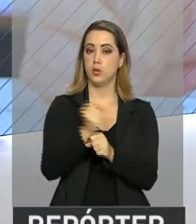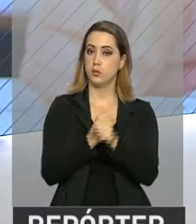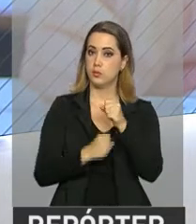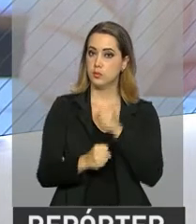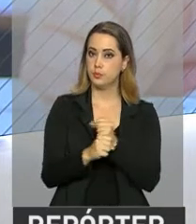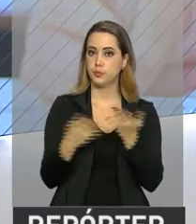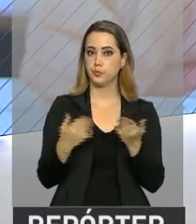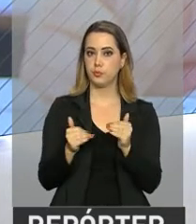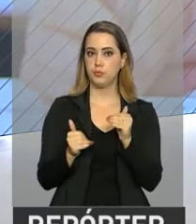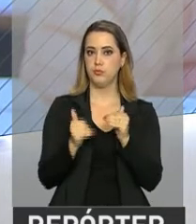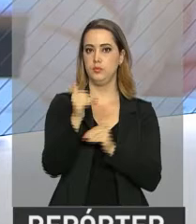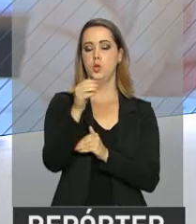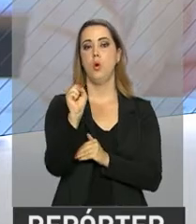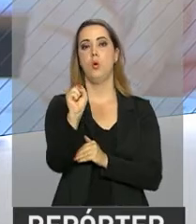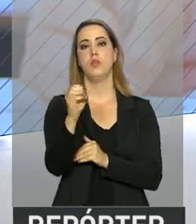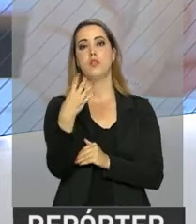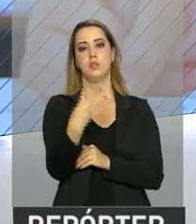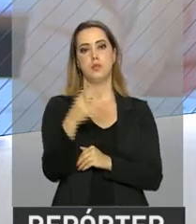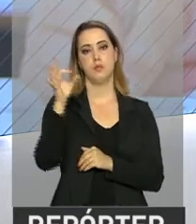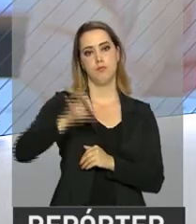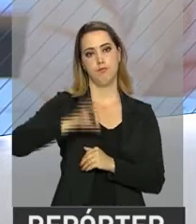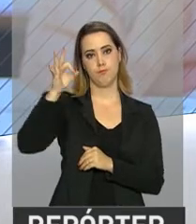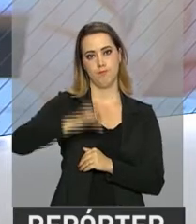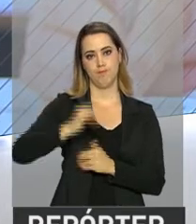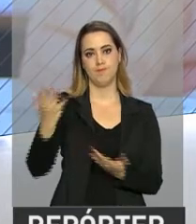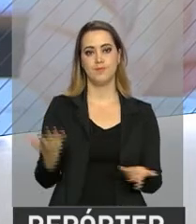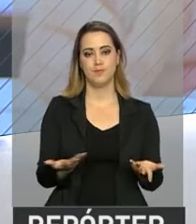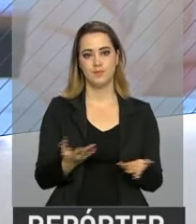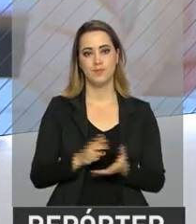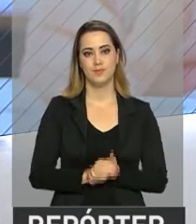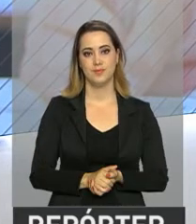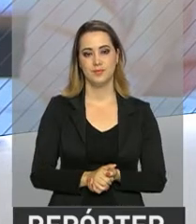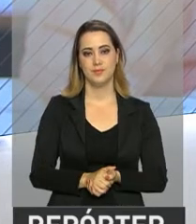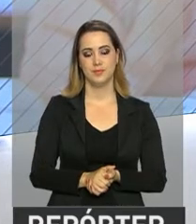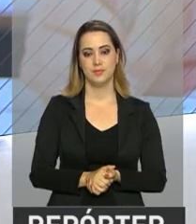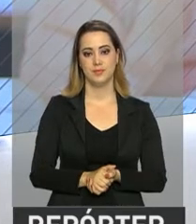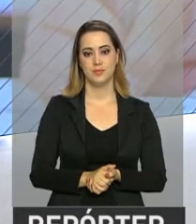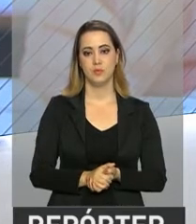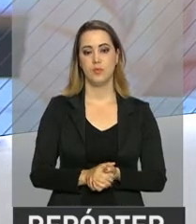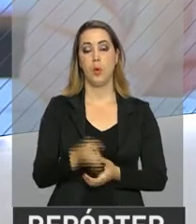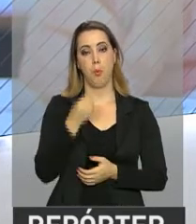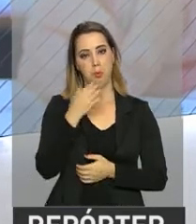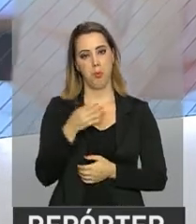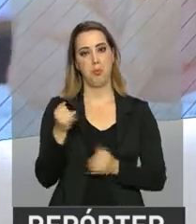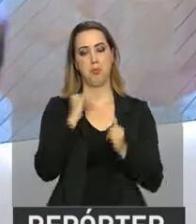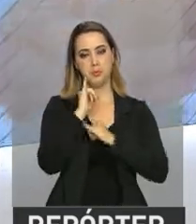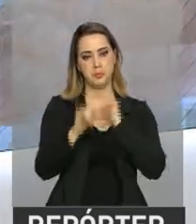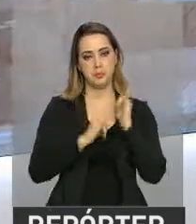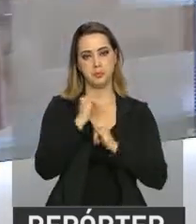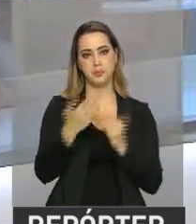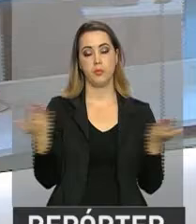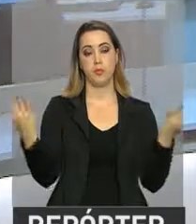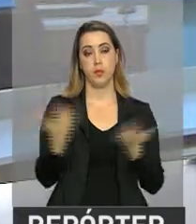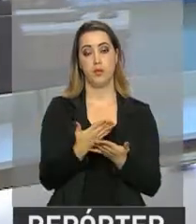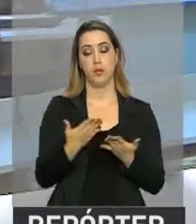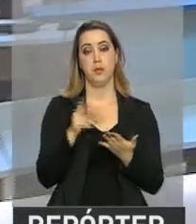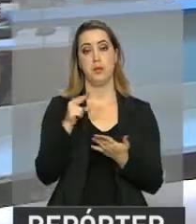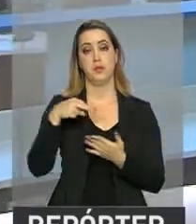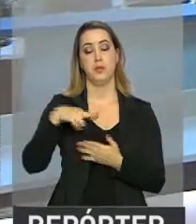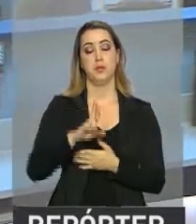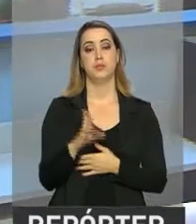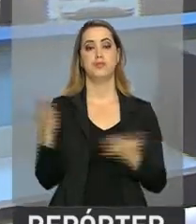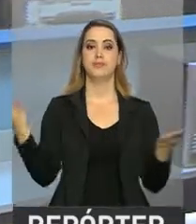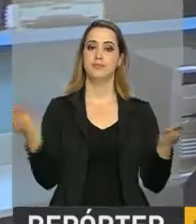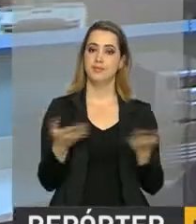percentual passou para 84,3 por cento uma boa notícia e esta edição do repórter